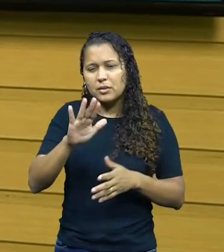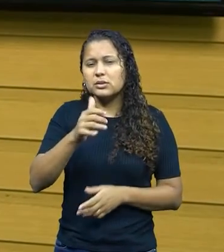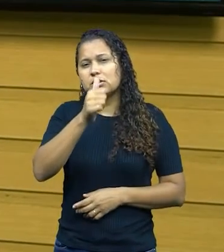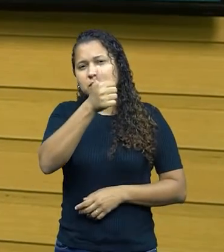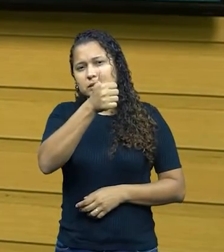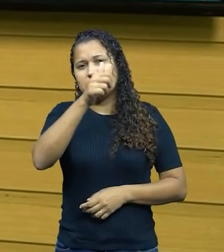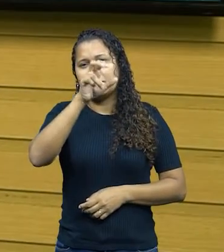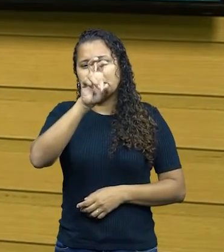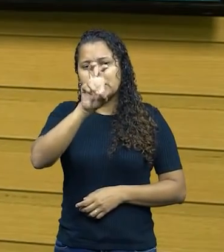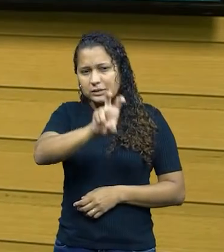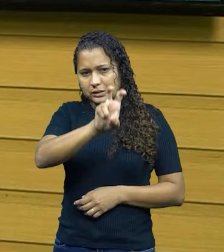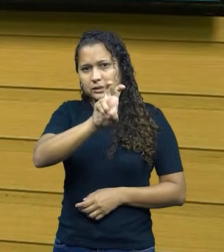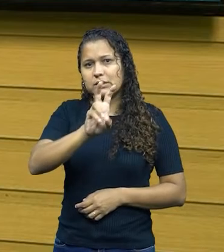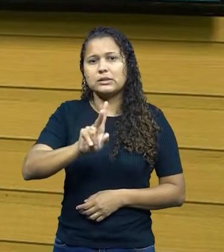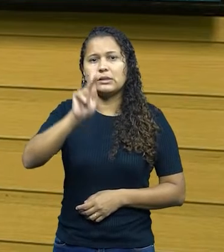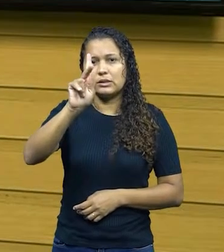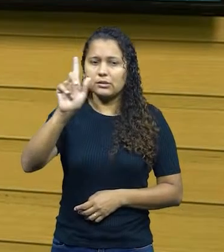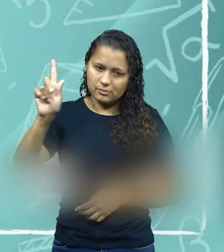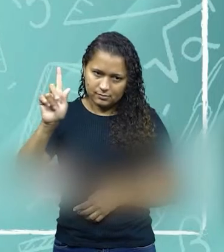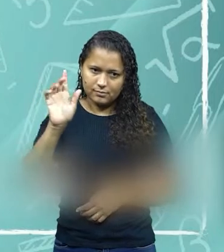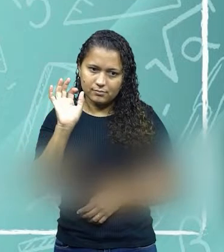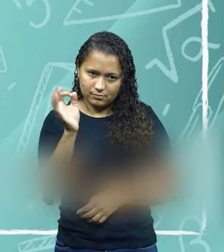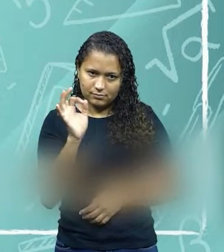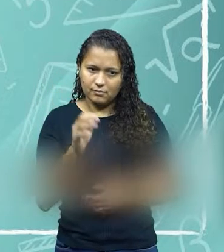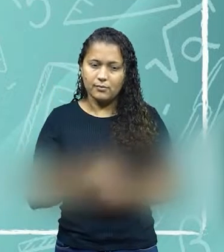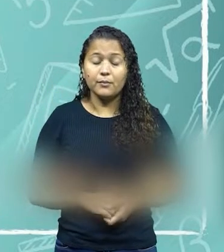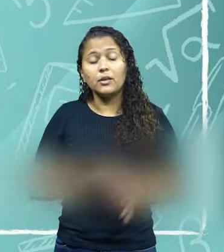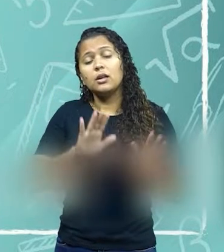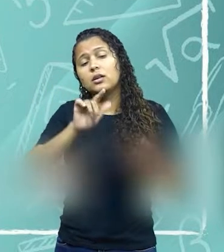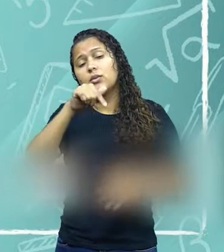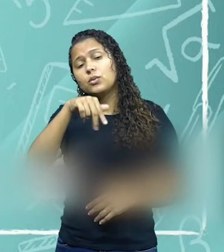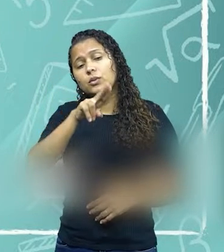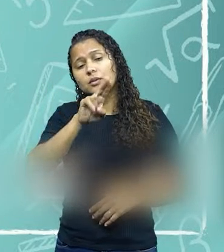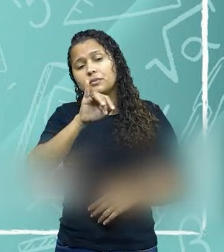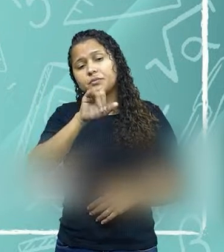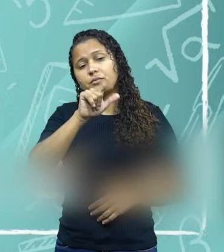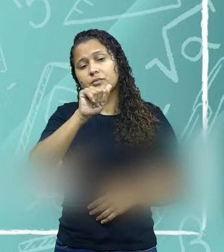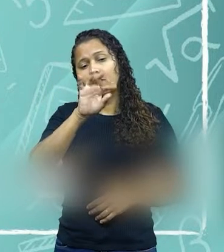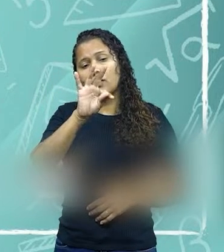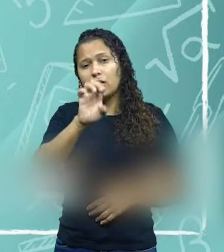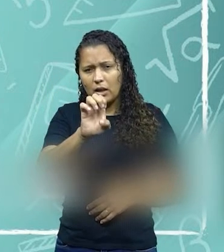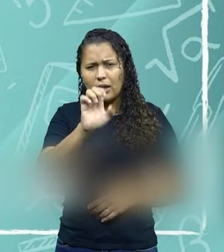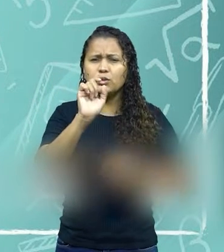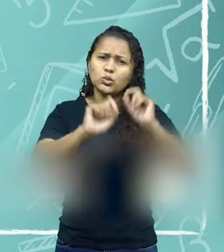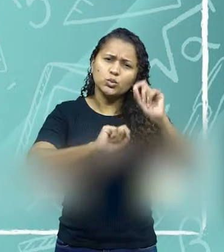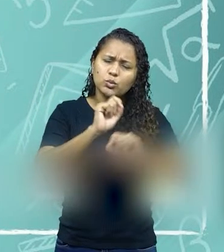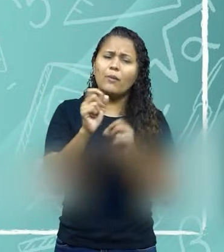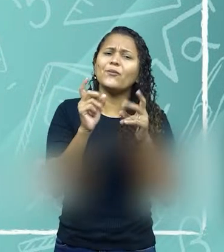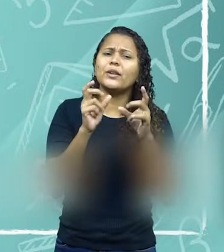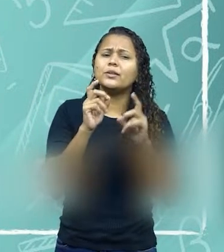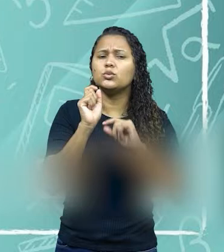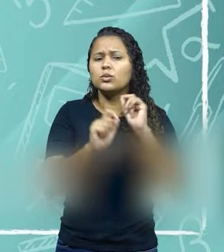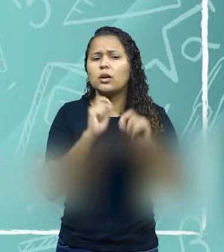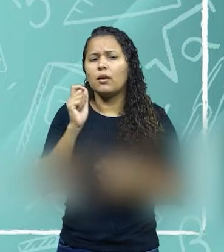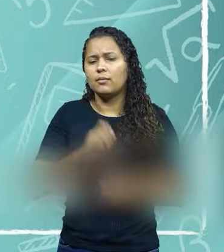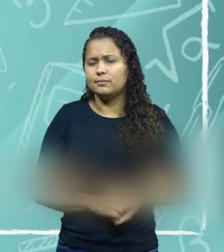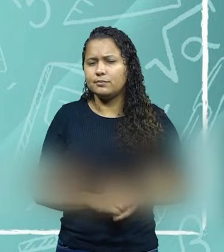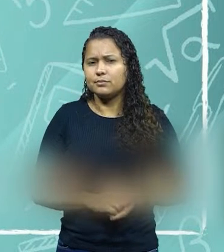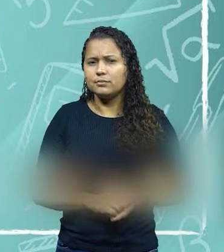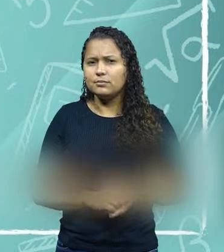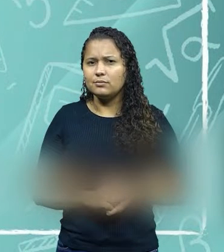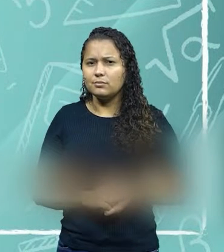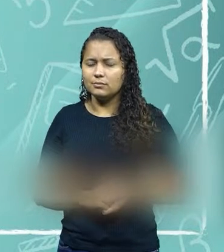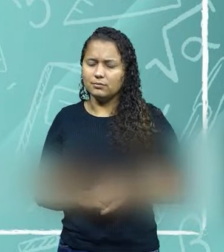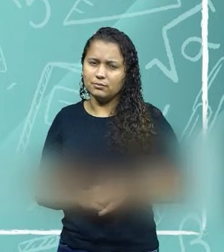equivale a 15 quilos. E o quilate, ele vem